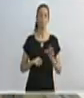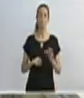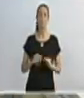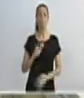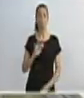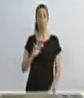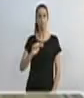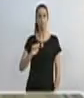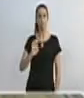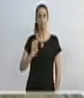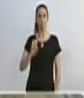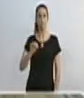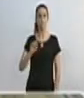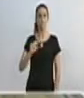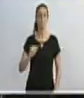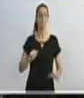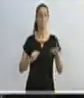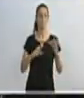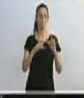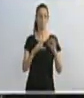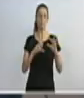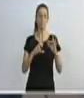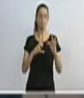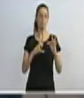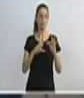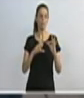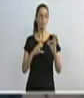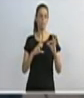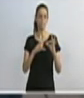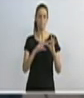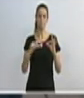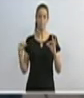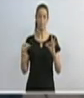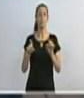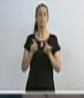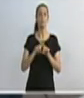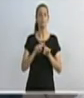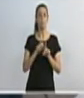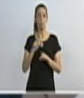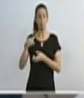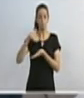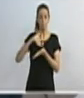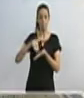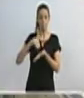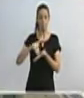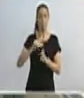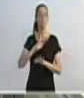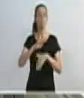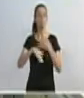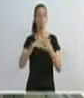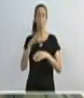Senhor Ivo Ronald Bachmann Jr., secretário de Desenvolvimento Urbano.